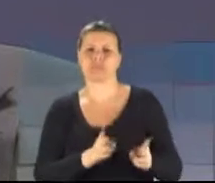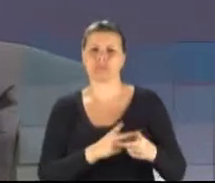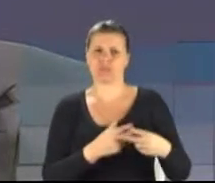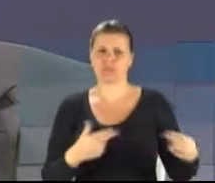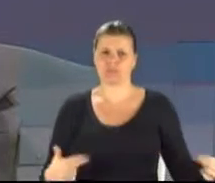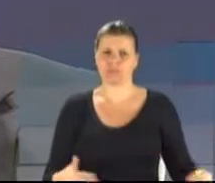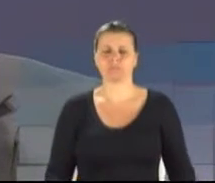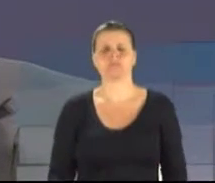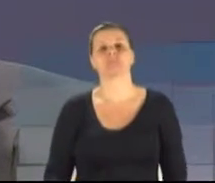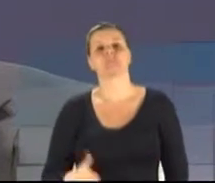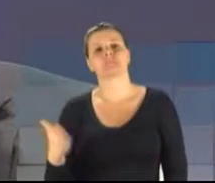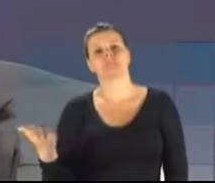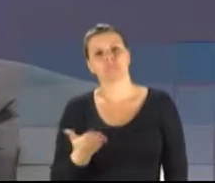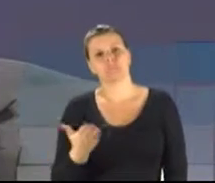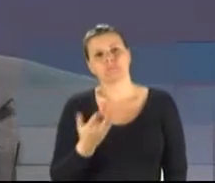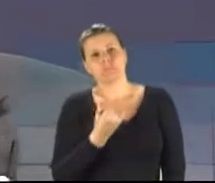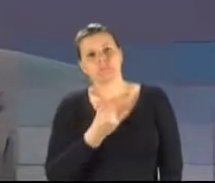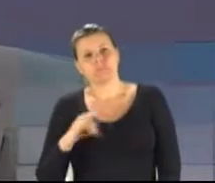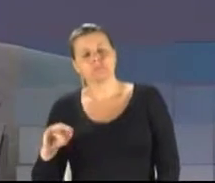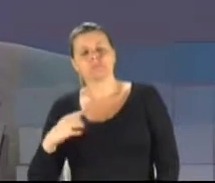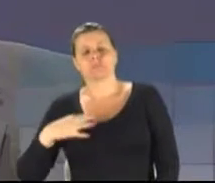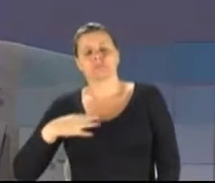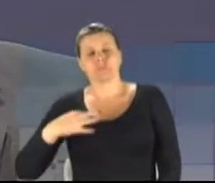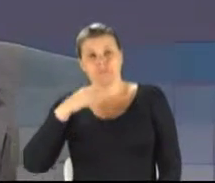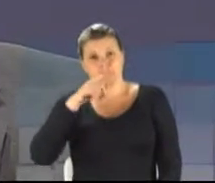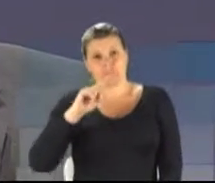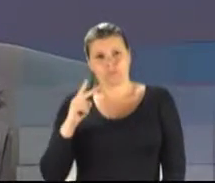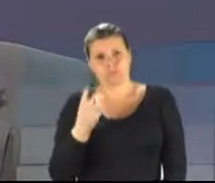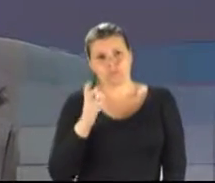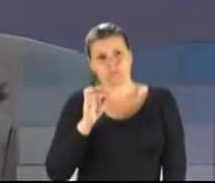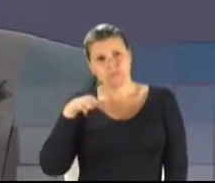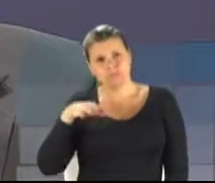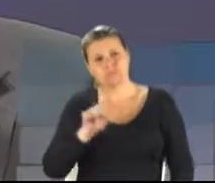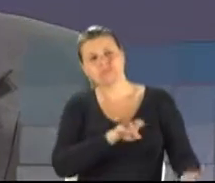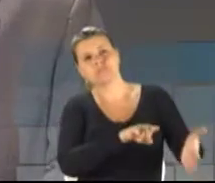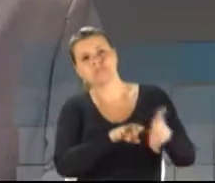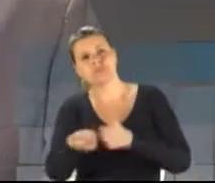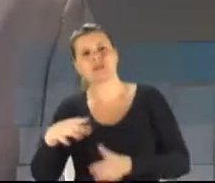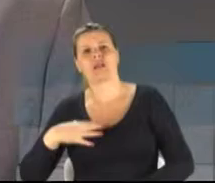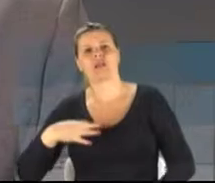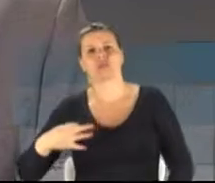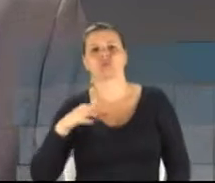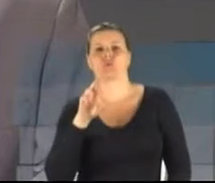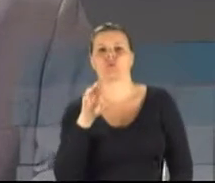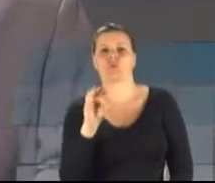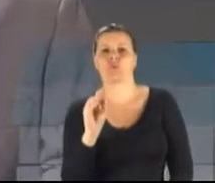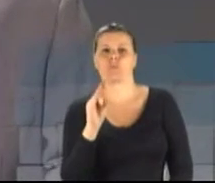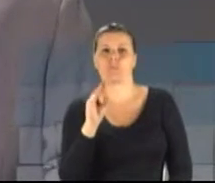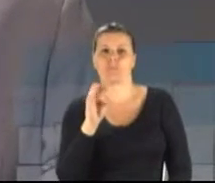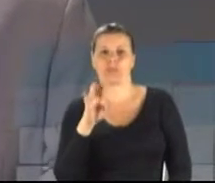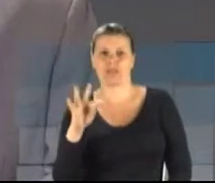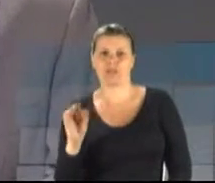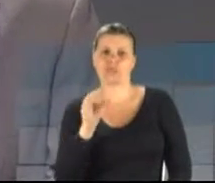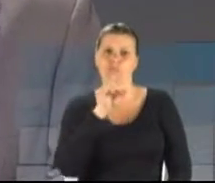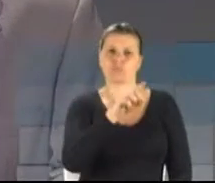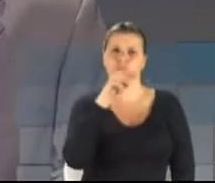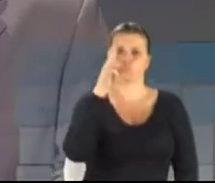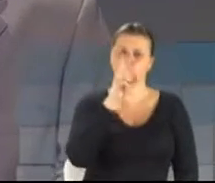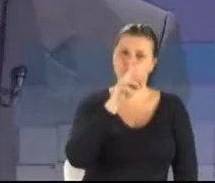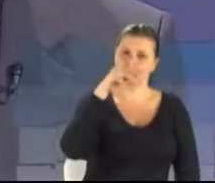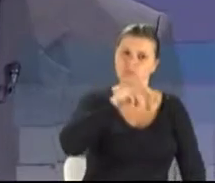por fim o candidato herm Souza Pergunta para o candidato Roberto vilodre candidato tem um minuto para